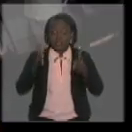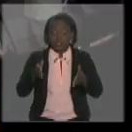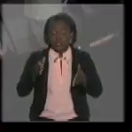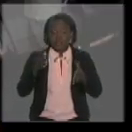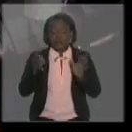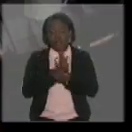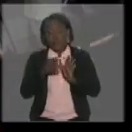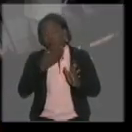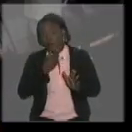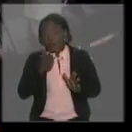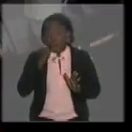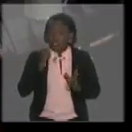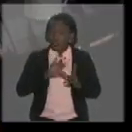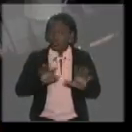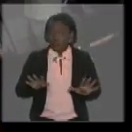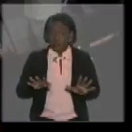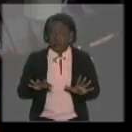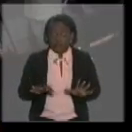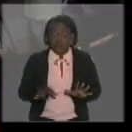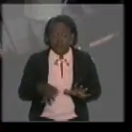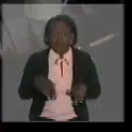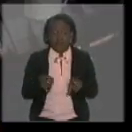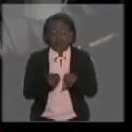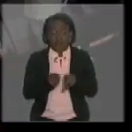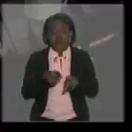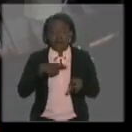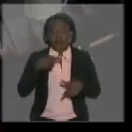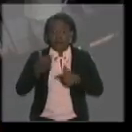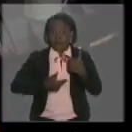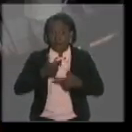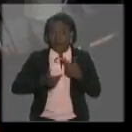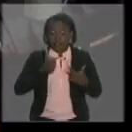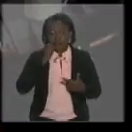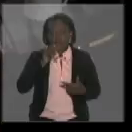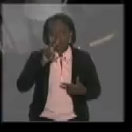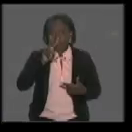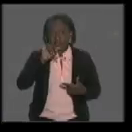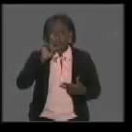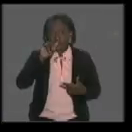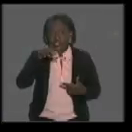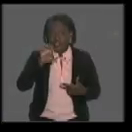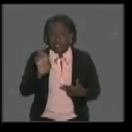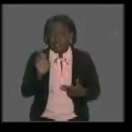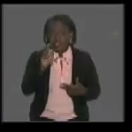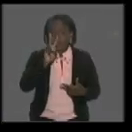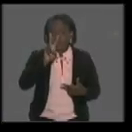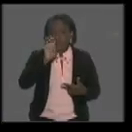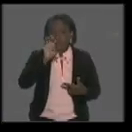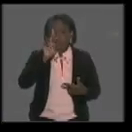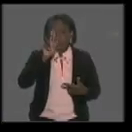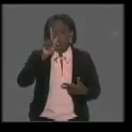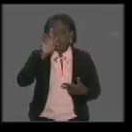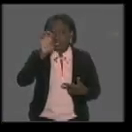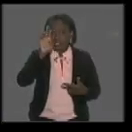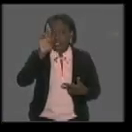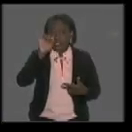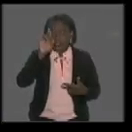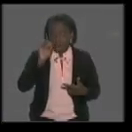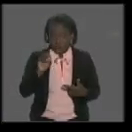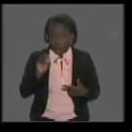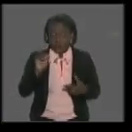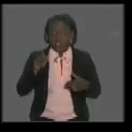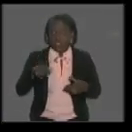cis, né? E aí a gente tem trabalhos como também da transfeminista Viviane Vergueiro, que fala sobre